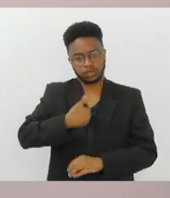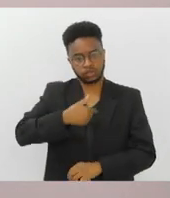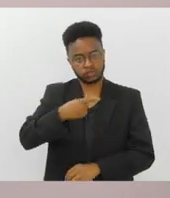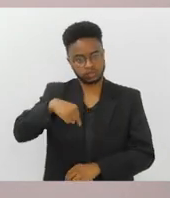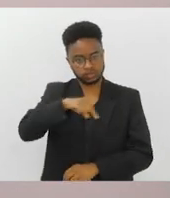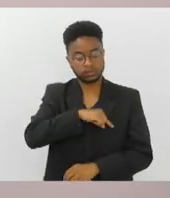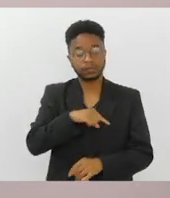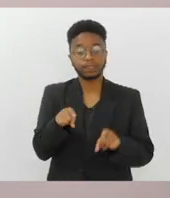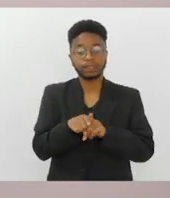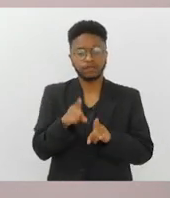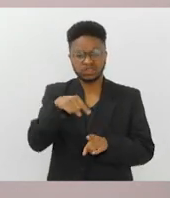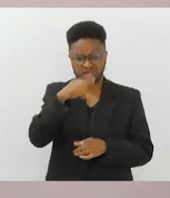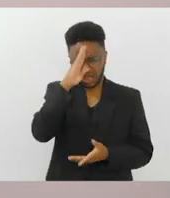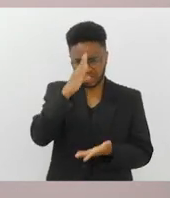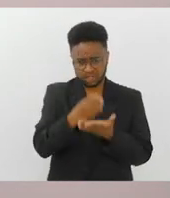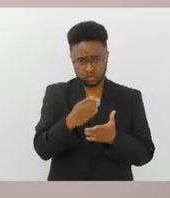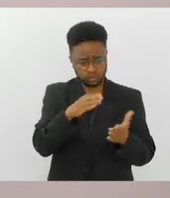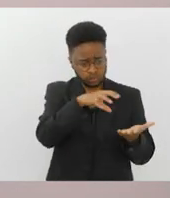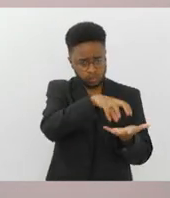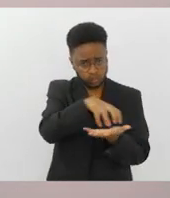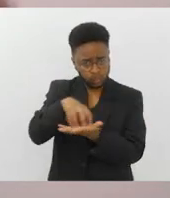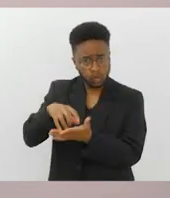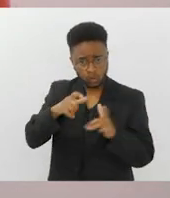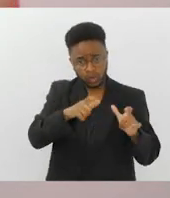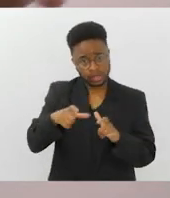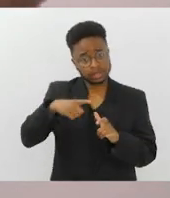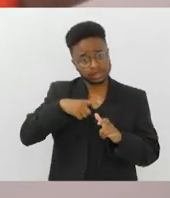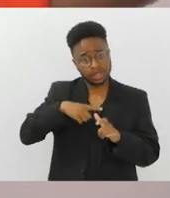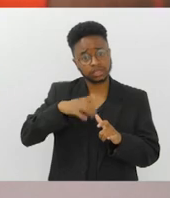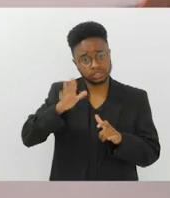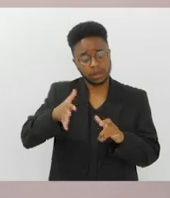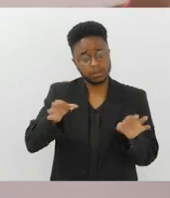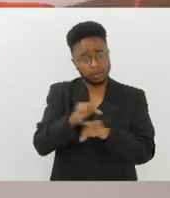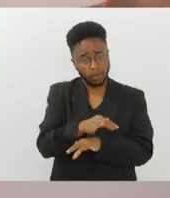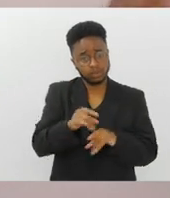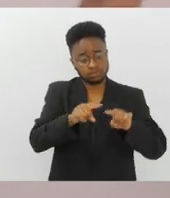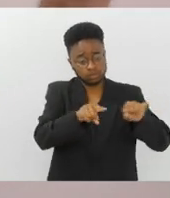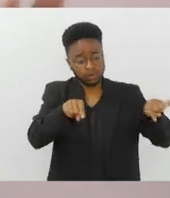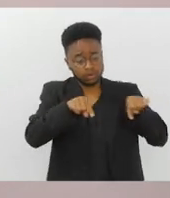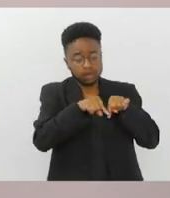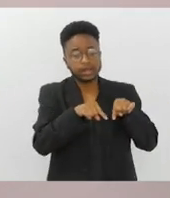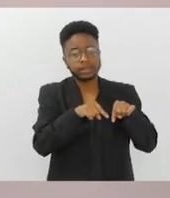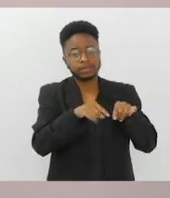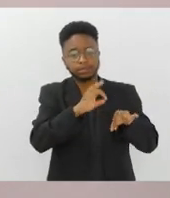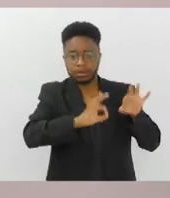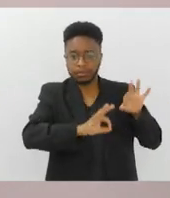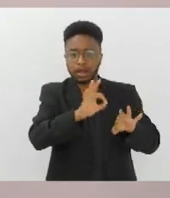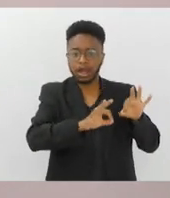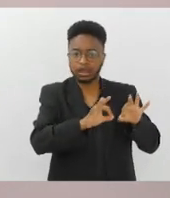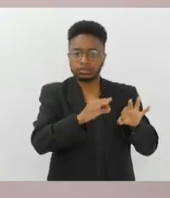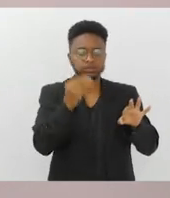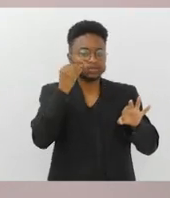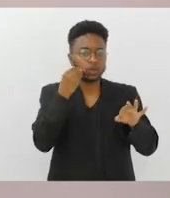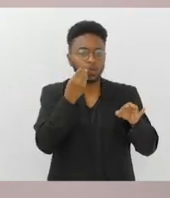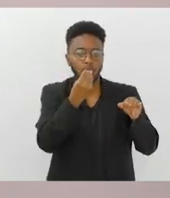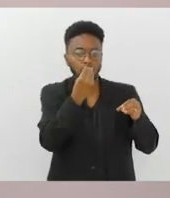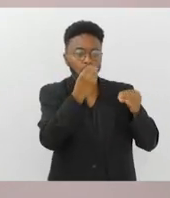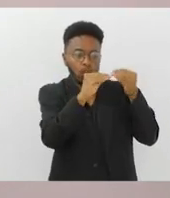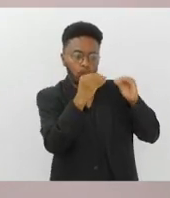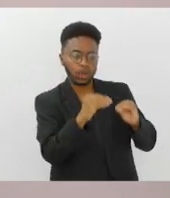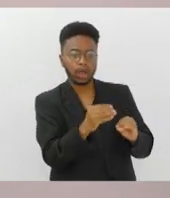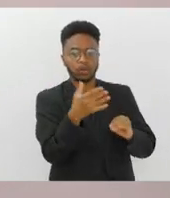que todas essas unidades elas têm espaço já? A gente já separou aqui para fazer o nosso banco de leite. Falta realmente